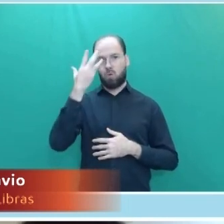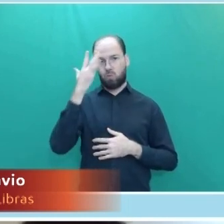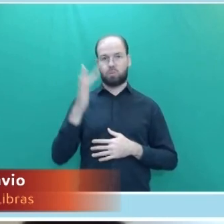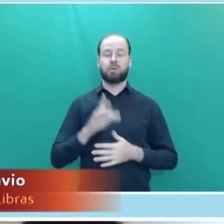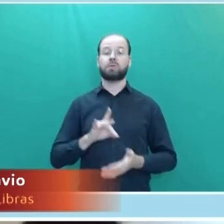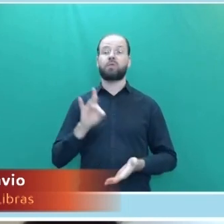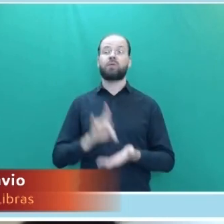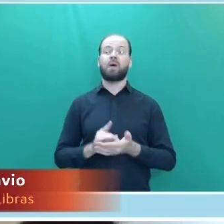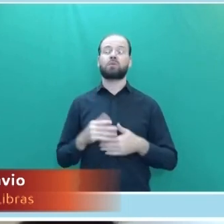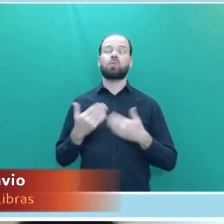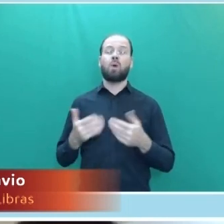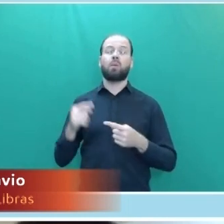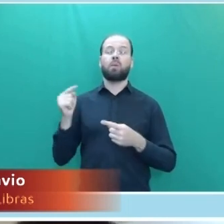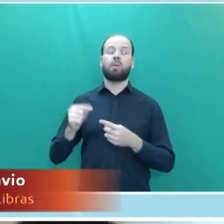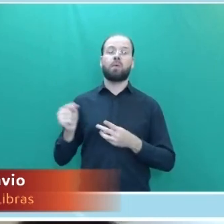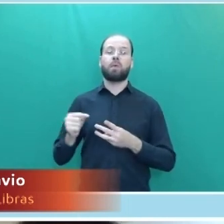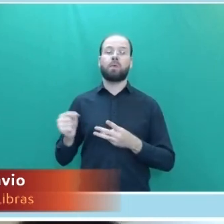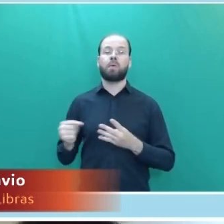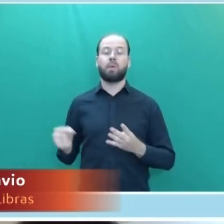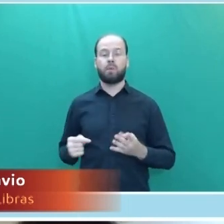são as